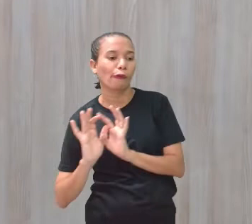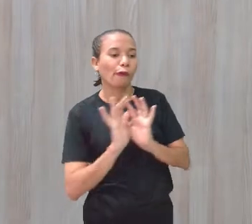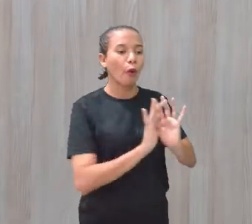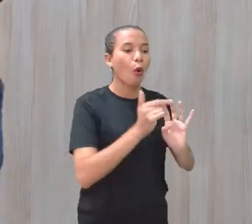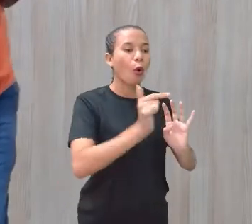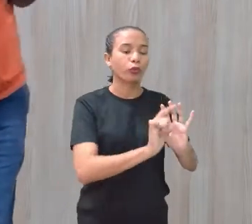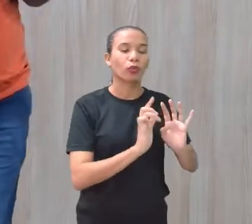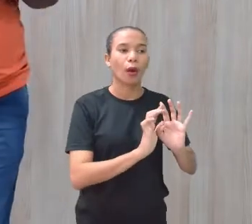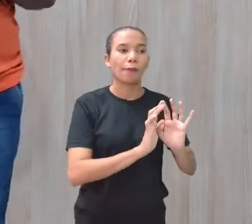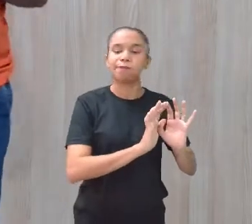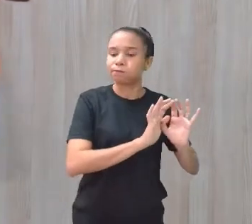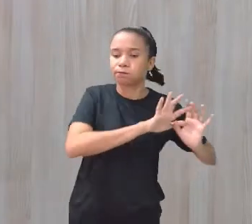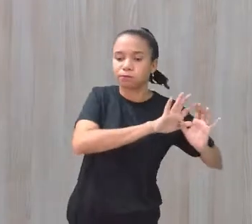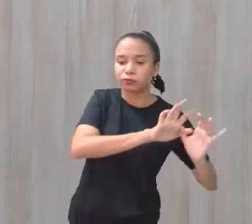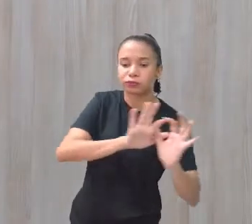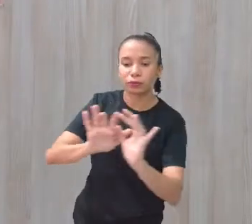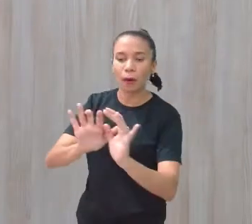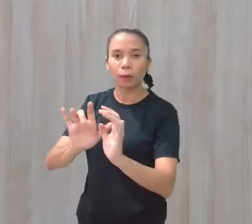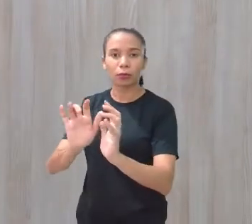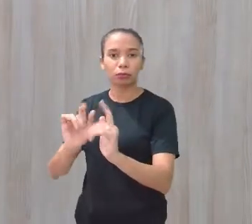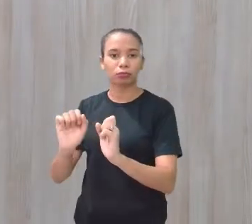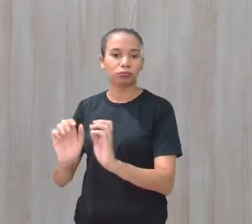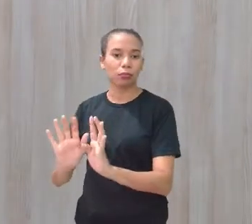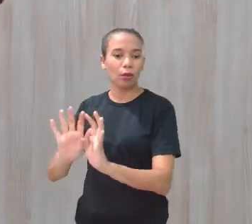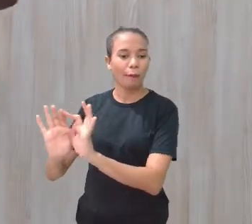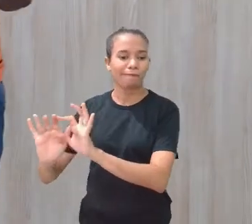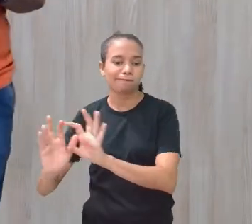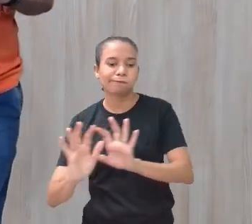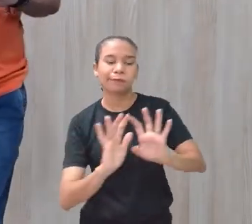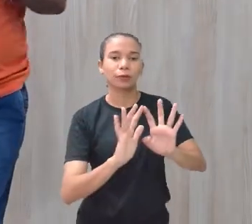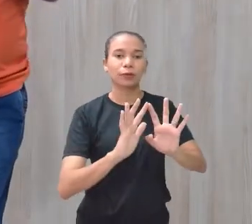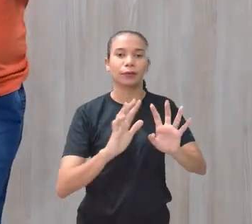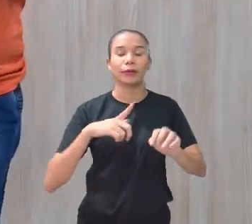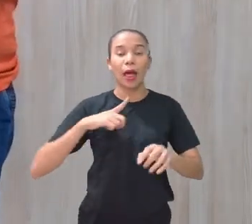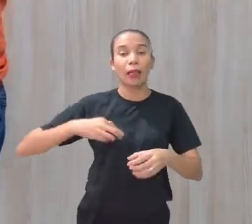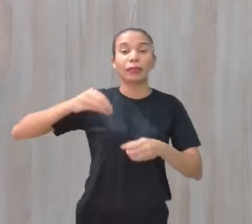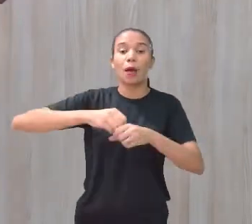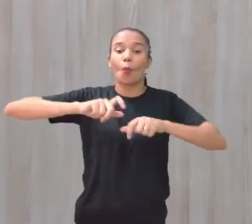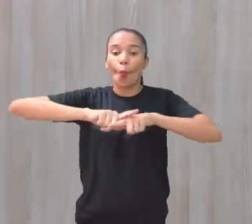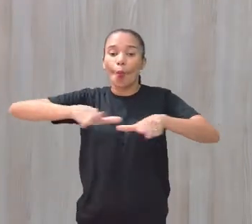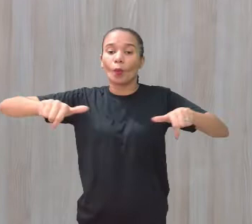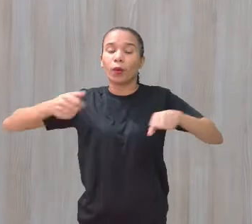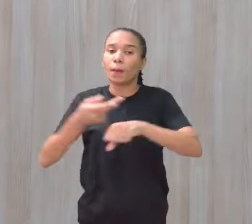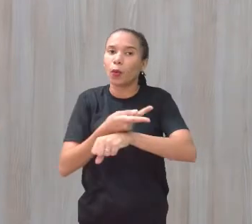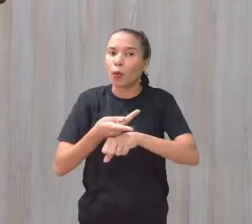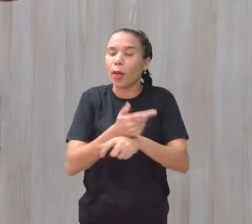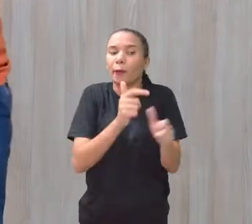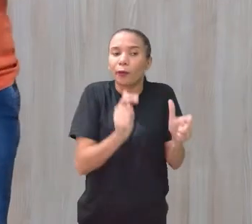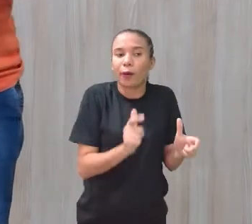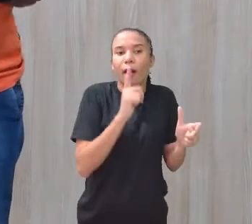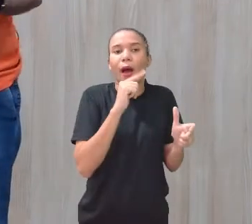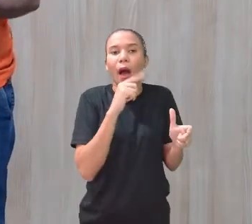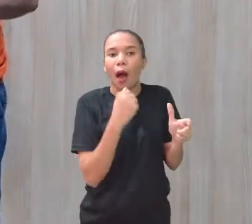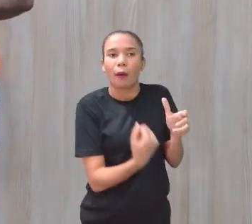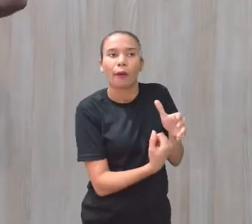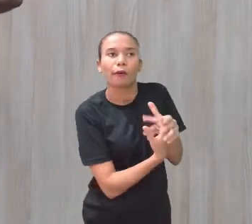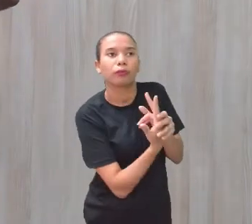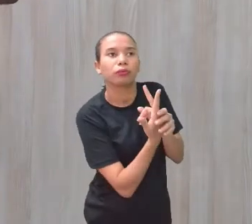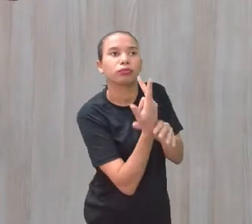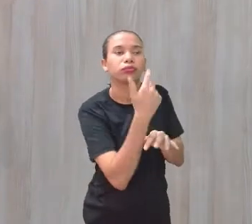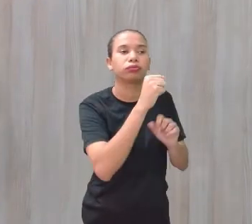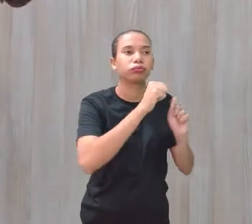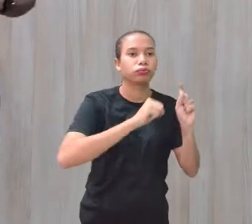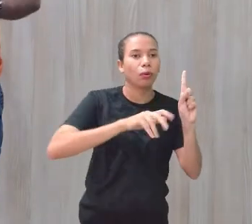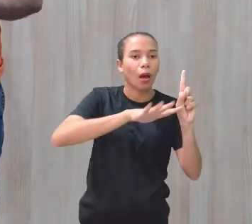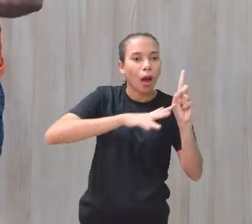perambulando ali de local em local pelo deserto, né, em busca de fontes de água, né, como os oásis, por exemplo, em